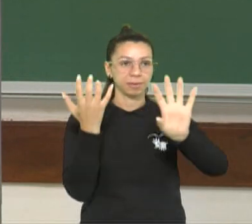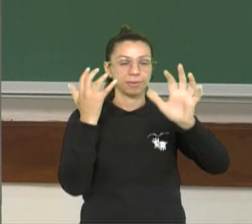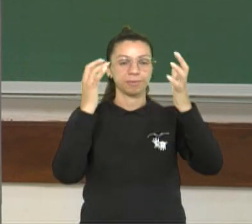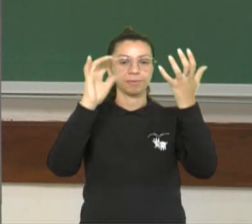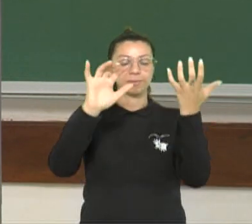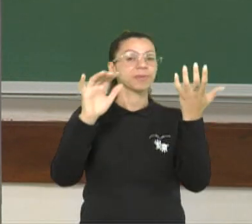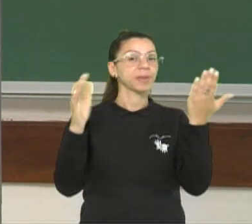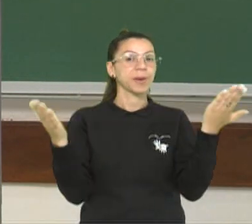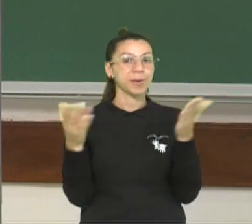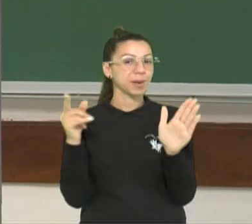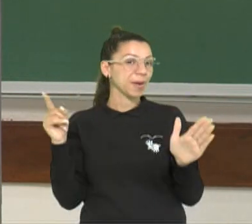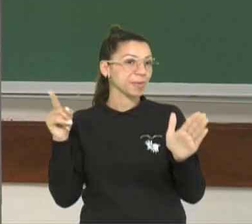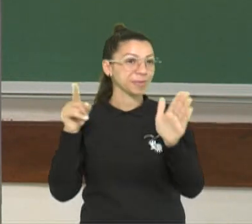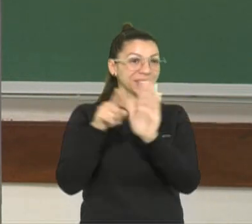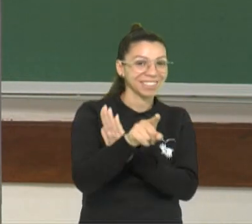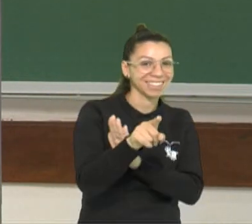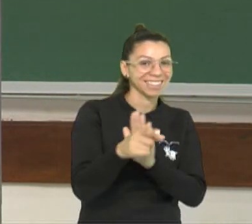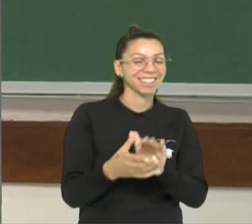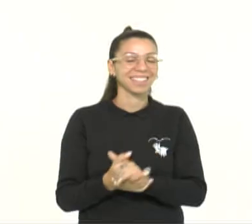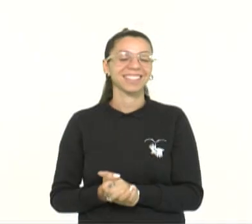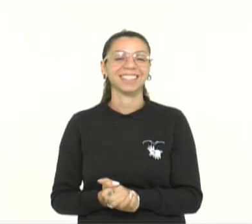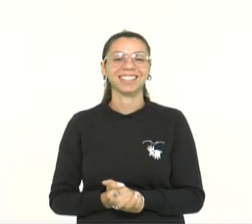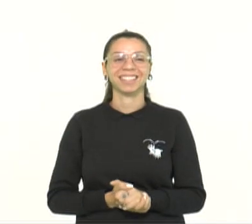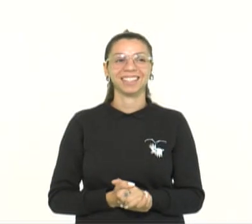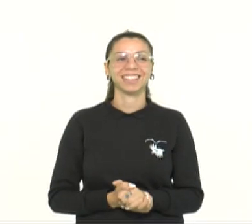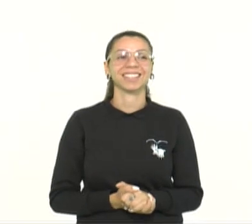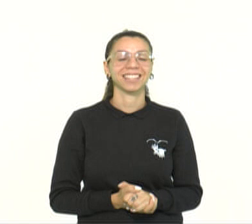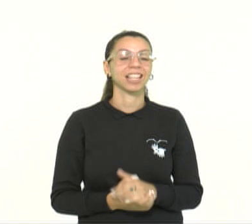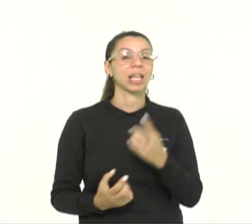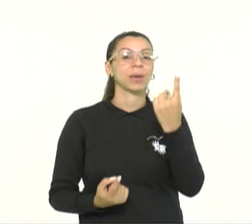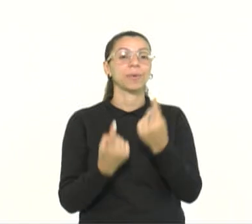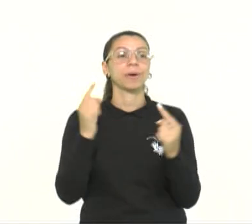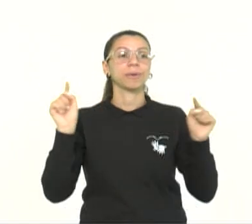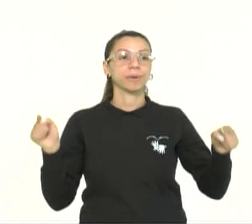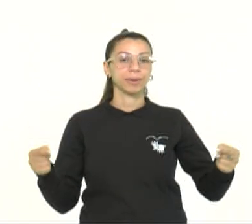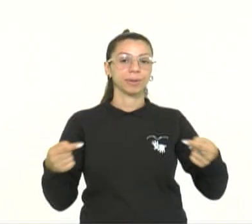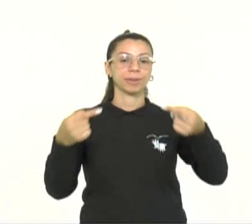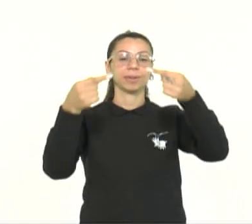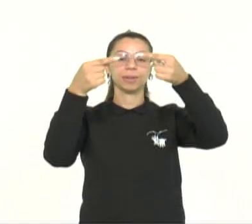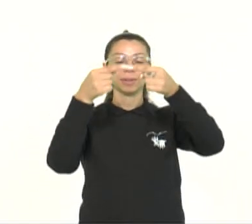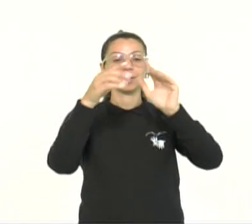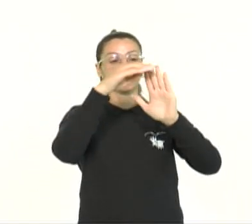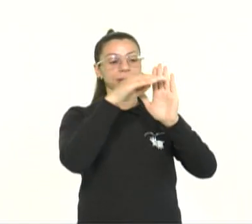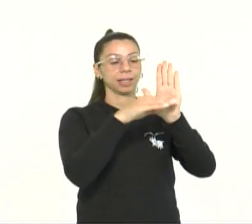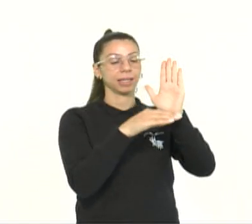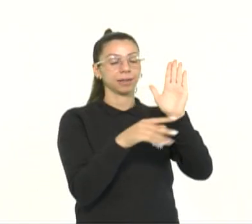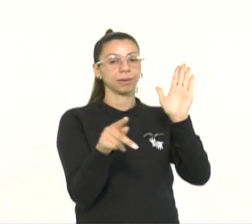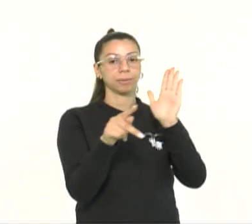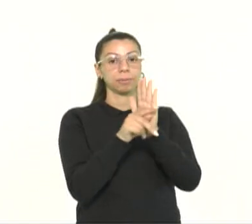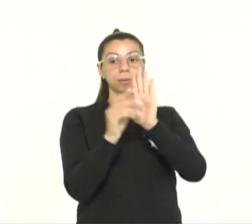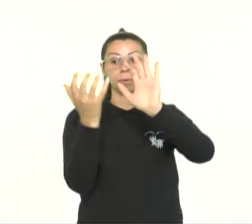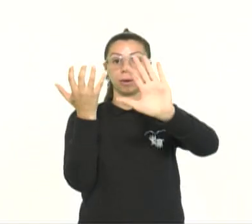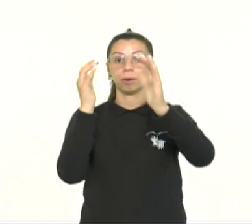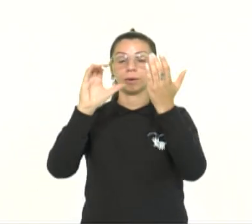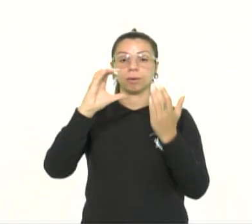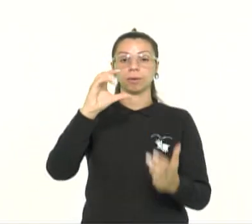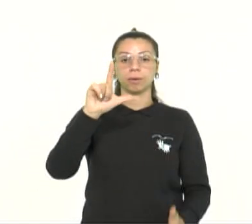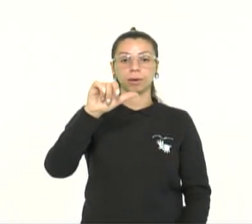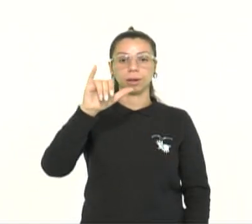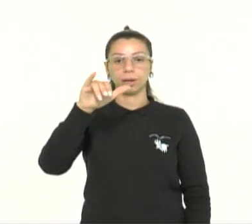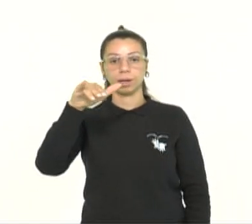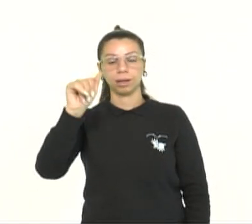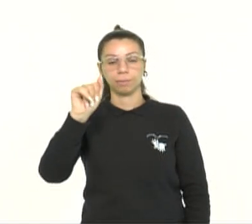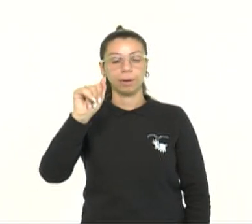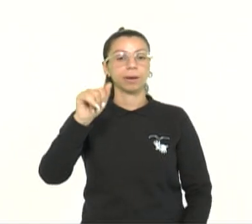nós vamos para o nosso quiz. Olha lá, qual alternativa contém elementos climáticos? Letra A, El Niño